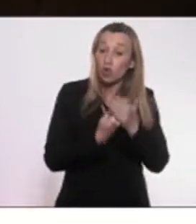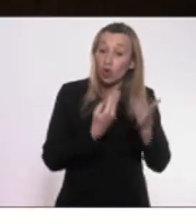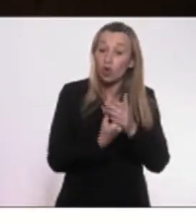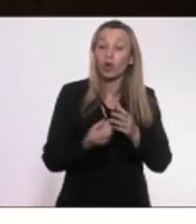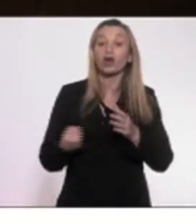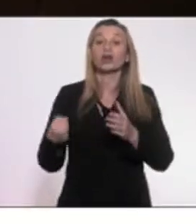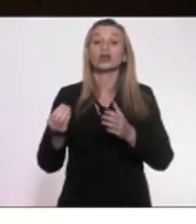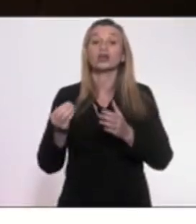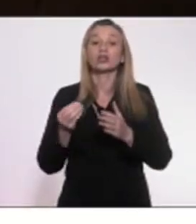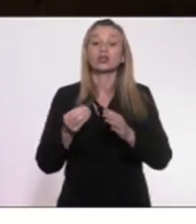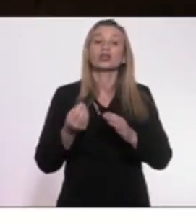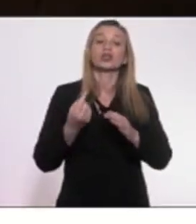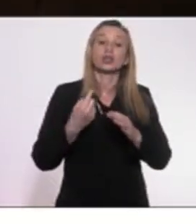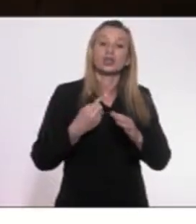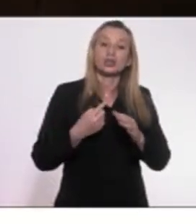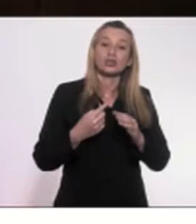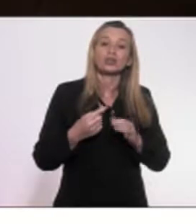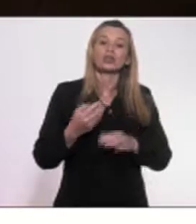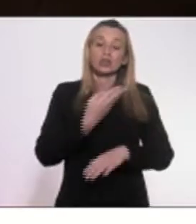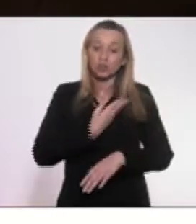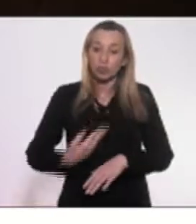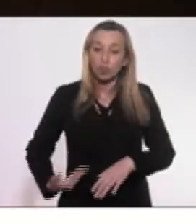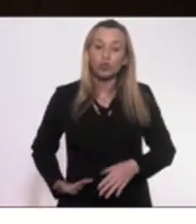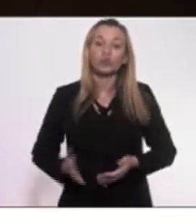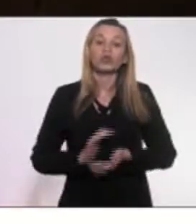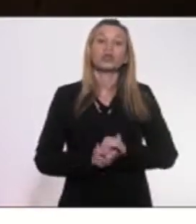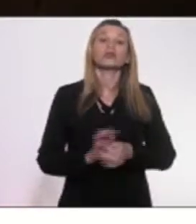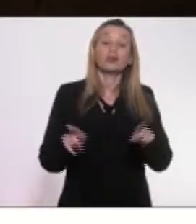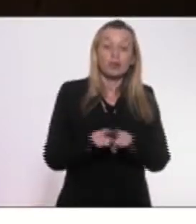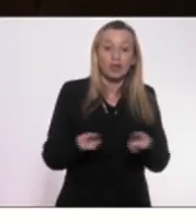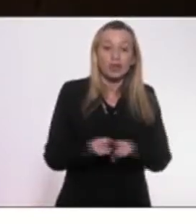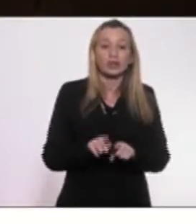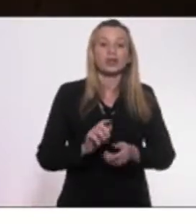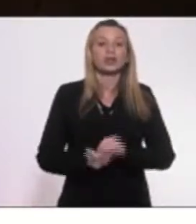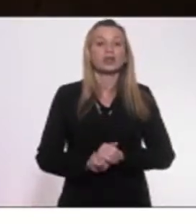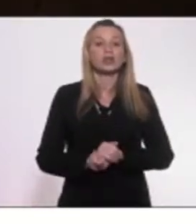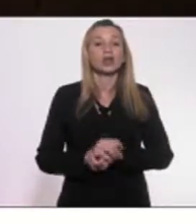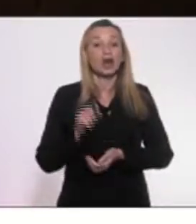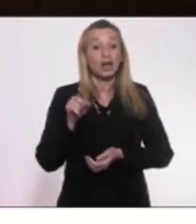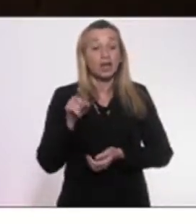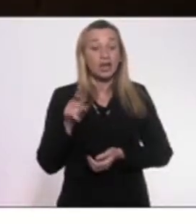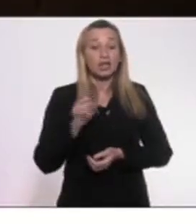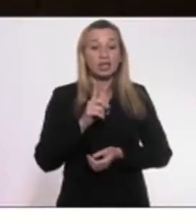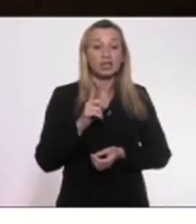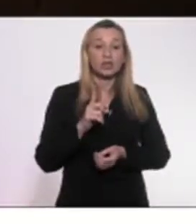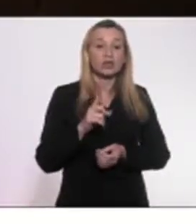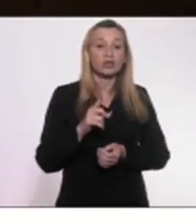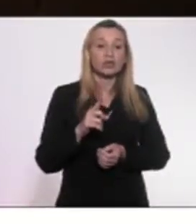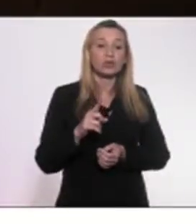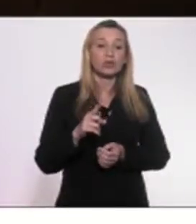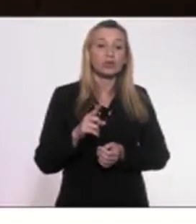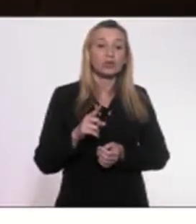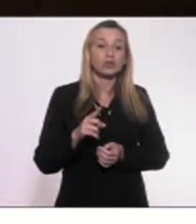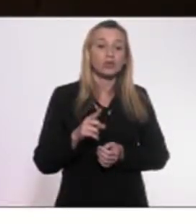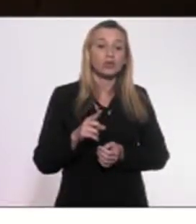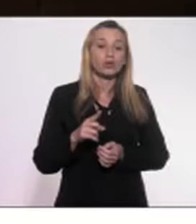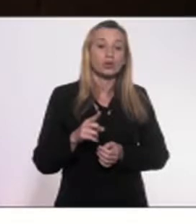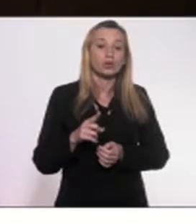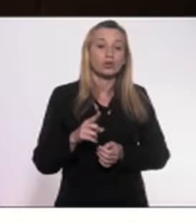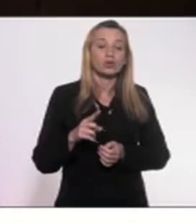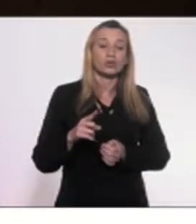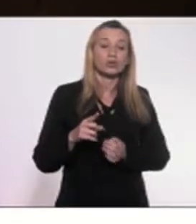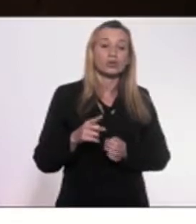habitualmente, efetivamente, o ensino da rede pública. Além disso, aqueles que não apresentem defasagem de série, de